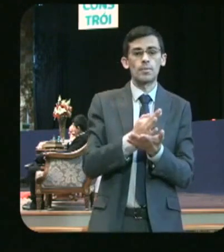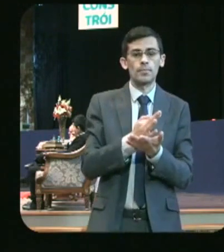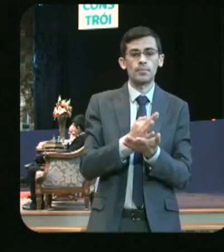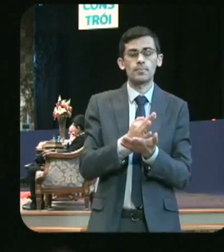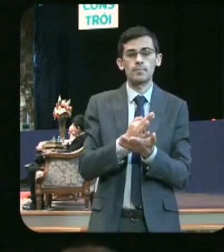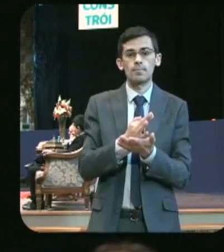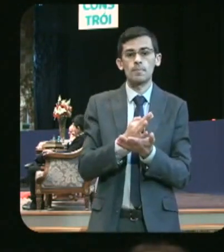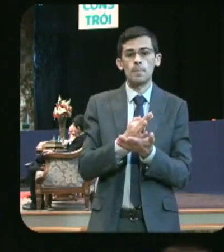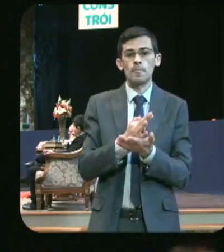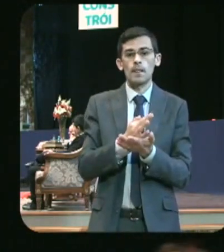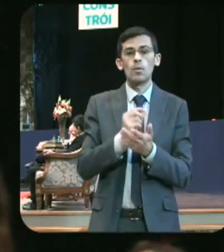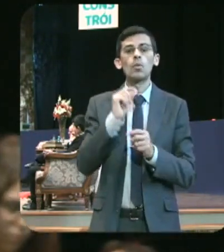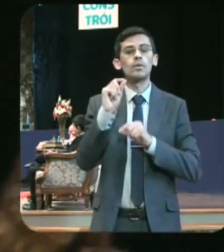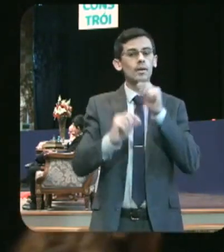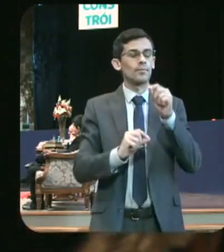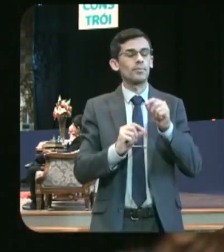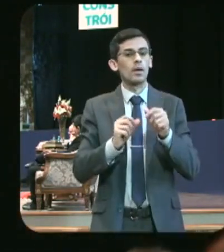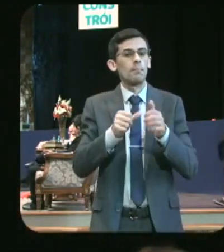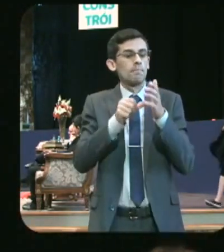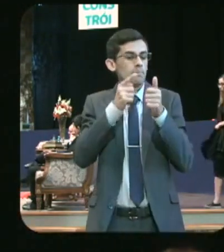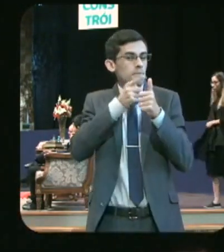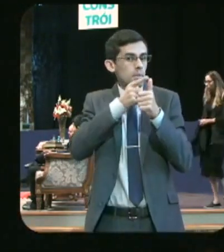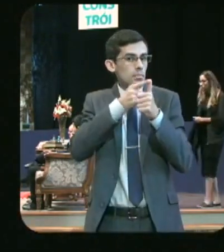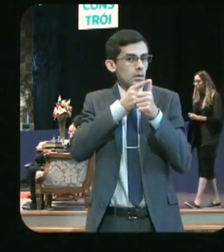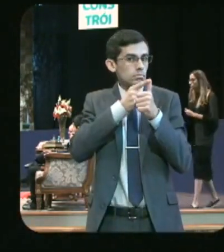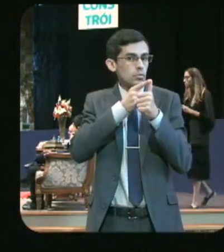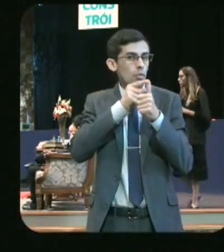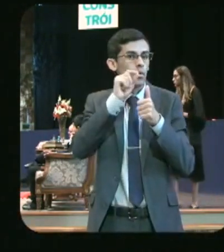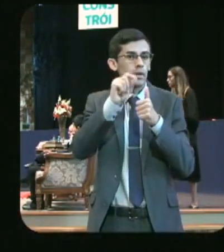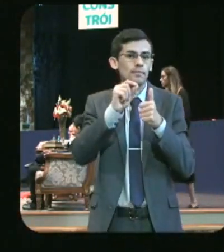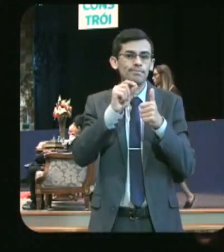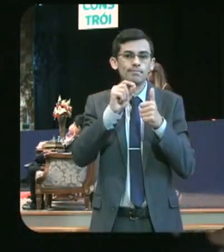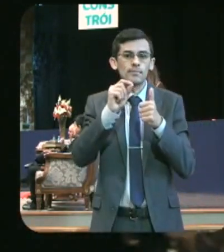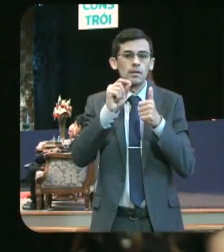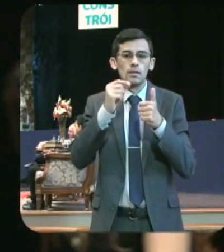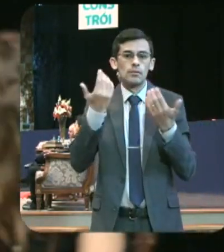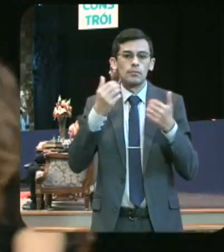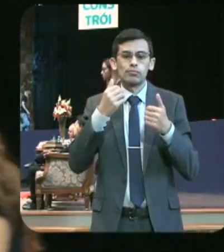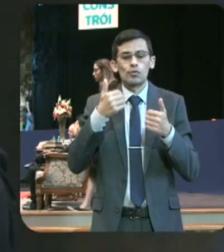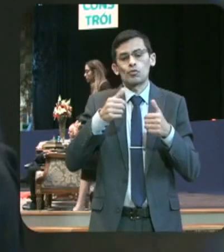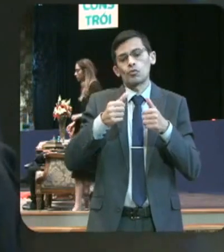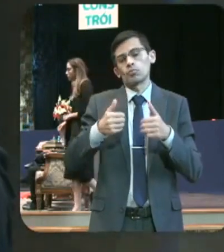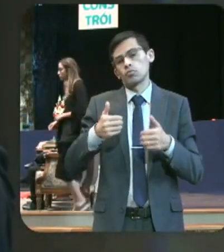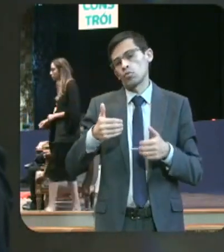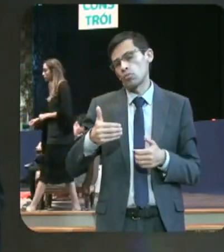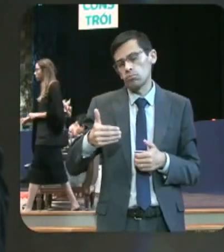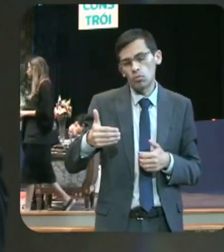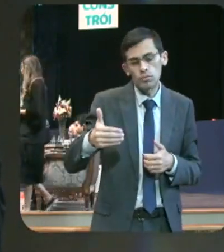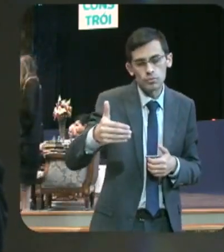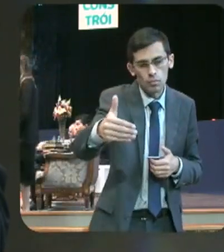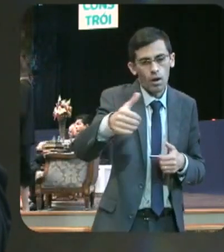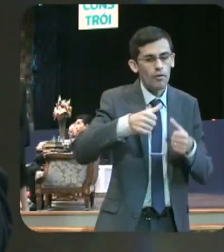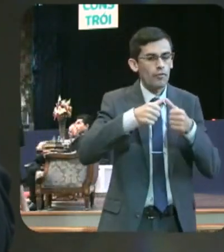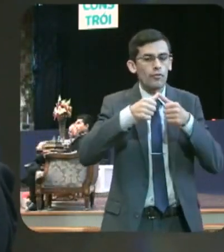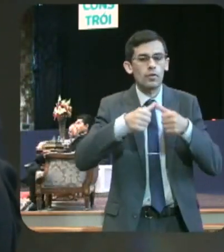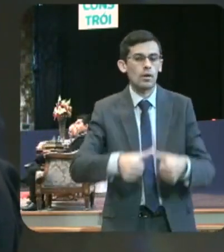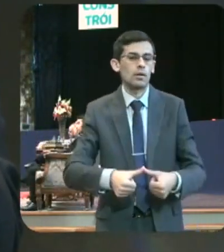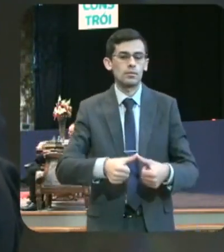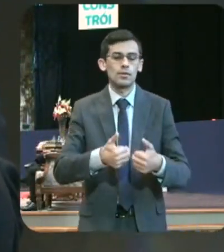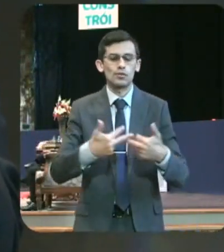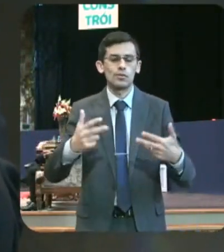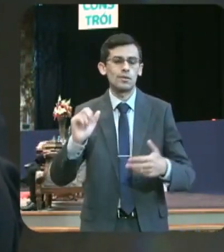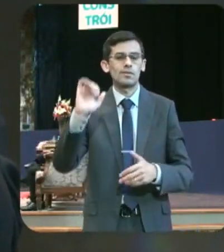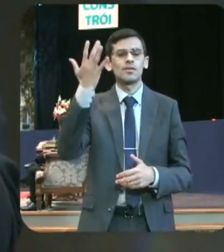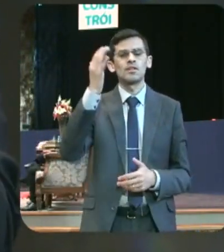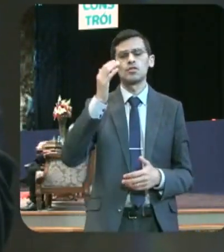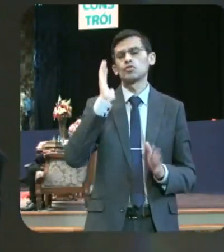Esse passo de fé envolve, primeiro, um não conformismo com o que já aconteceu na